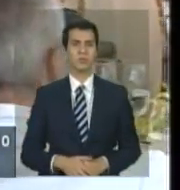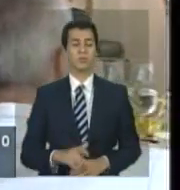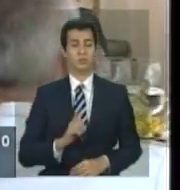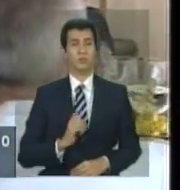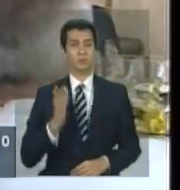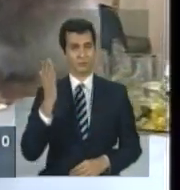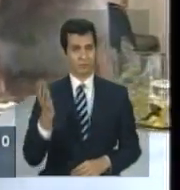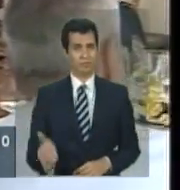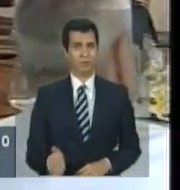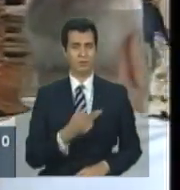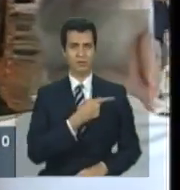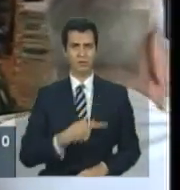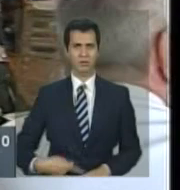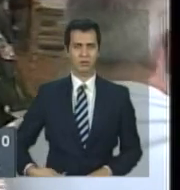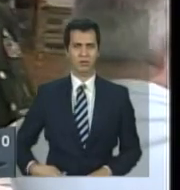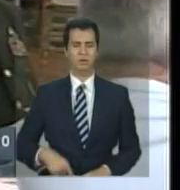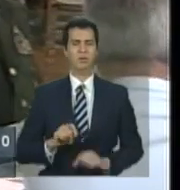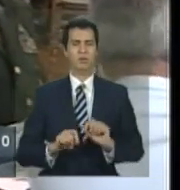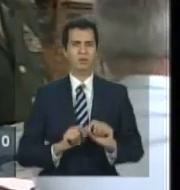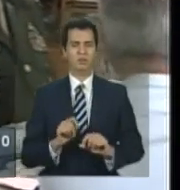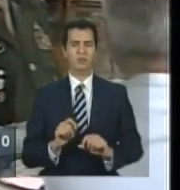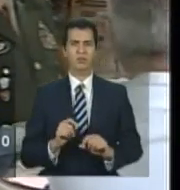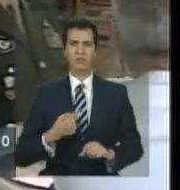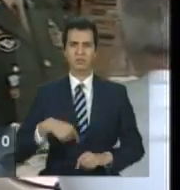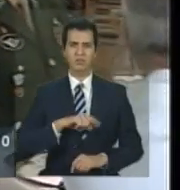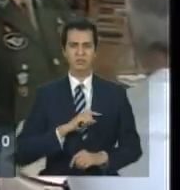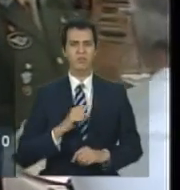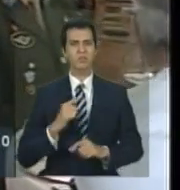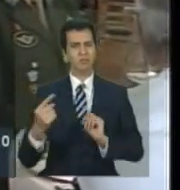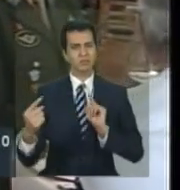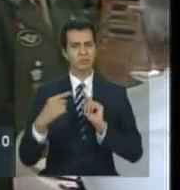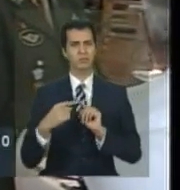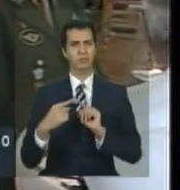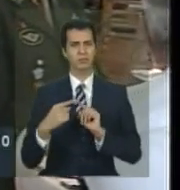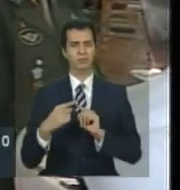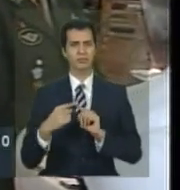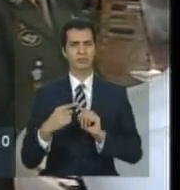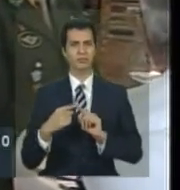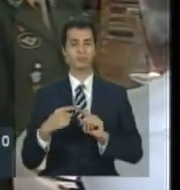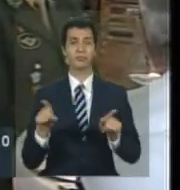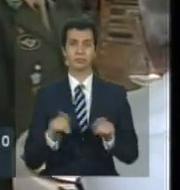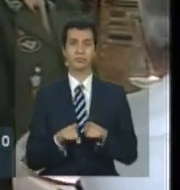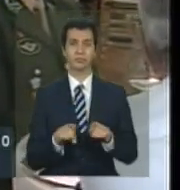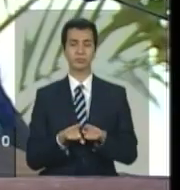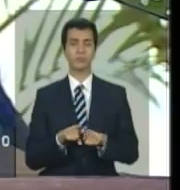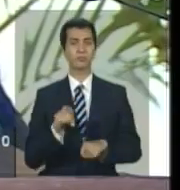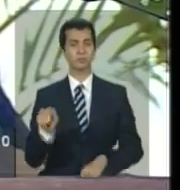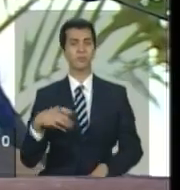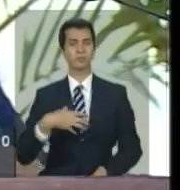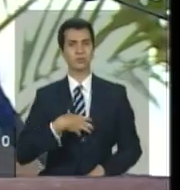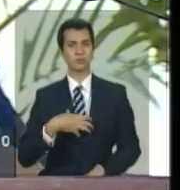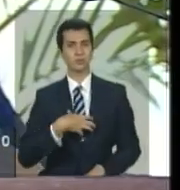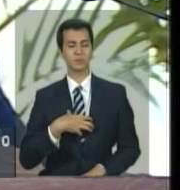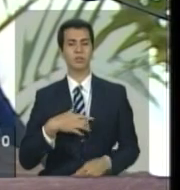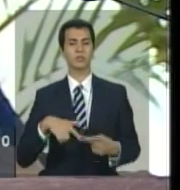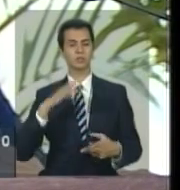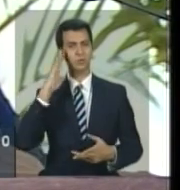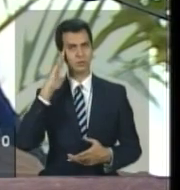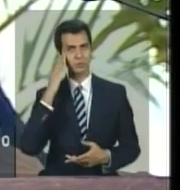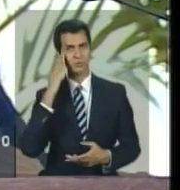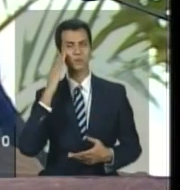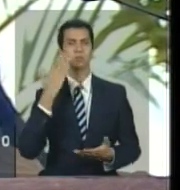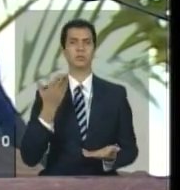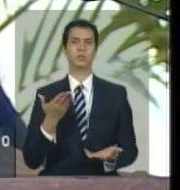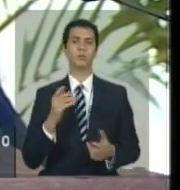de Vossa Excelência para com nossas aspirações, bem como a sensibilidade e a compreensão no